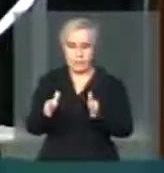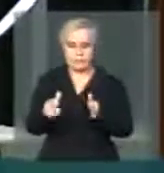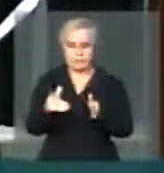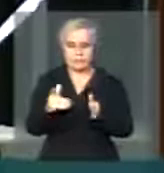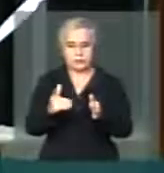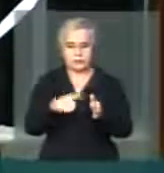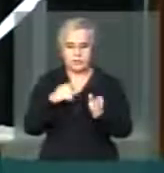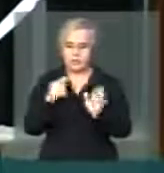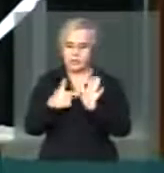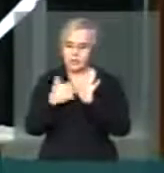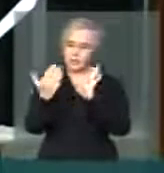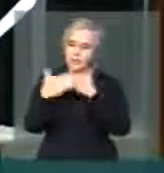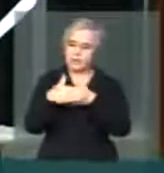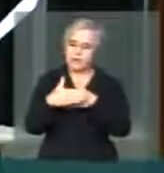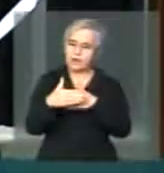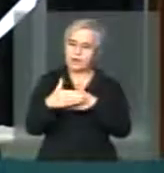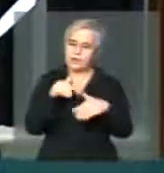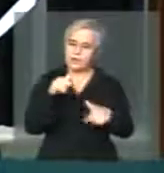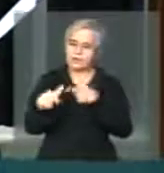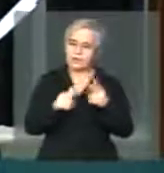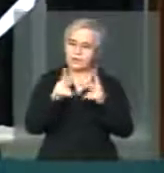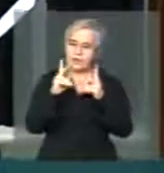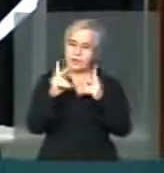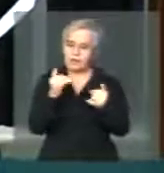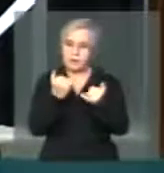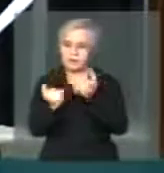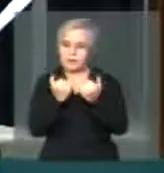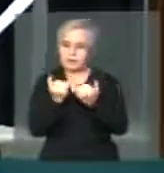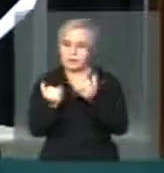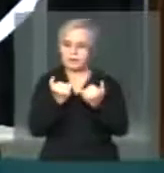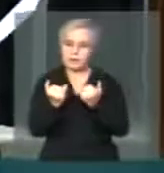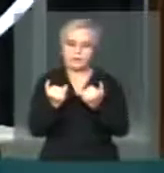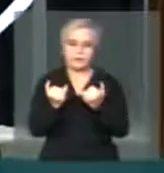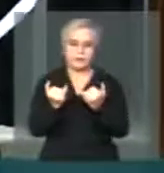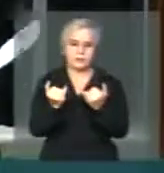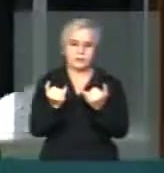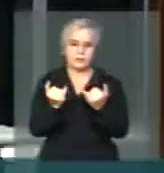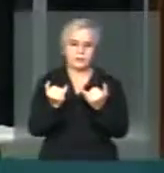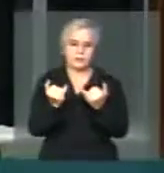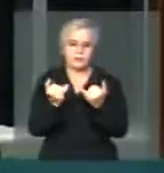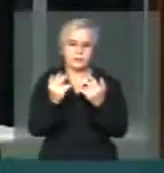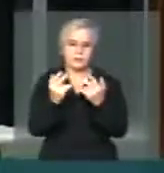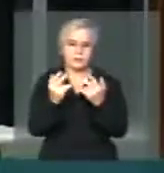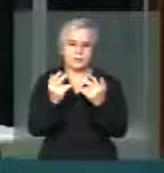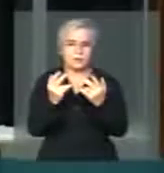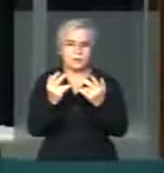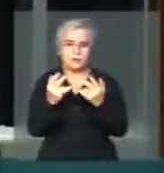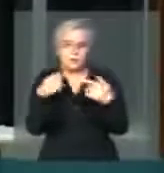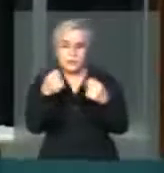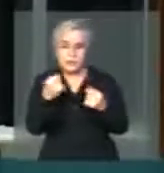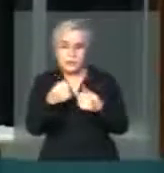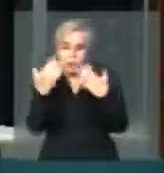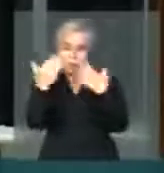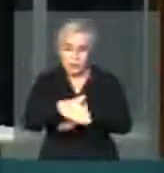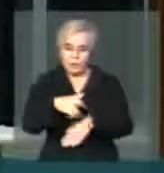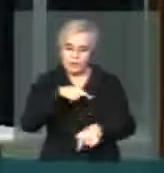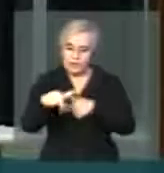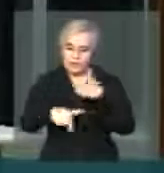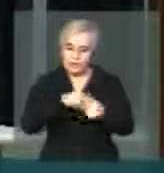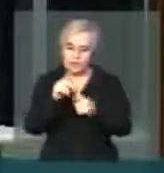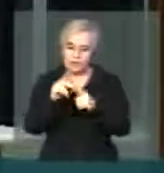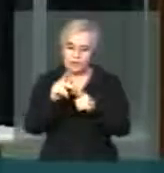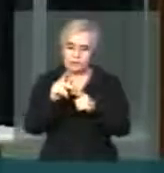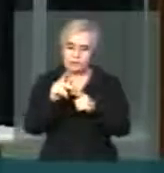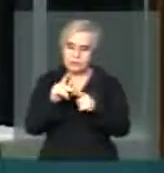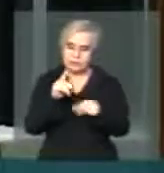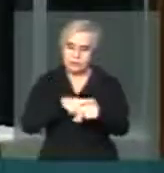de cargo equivalente em sociedade anônima de capital aberto pelo período de pelo menos 1 ano. Ou seja, a partir de